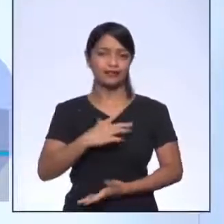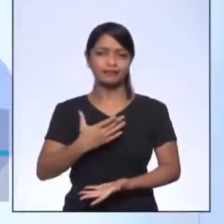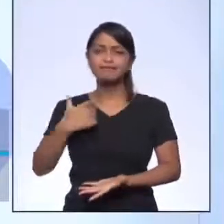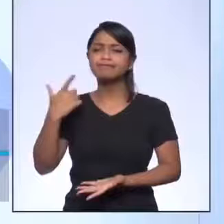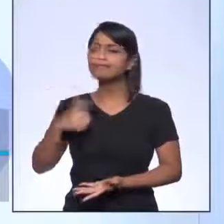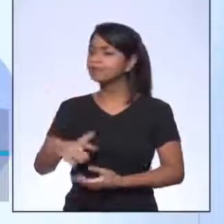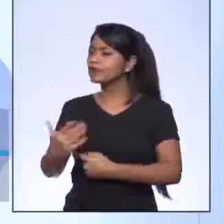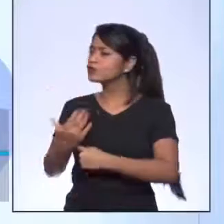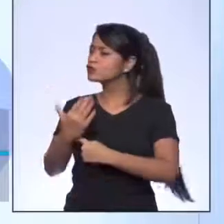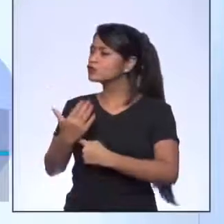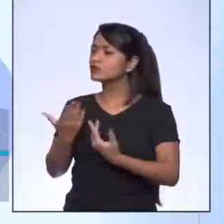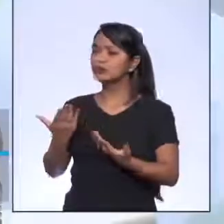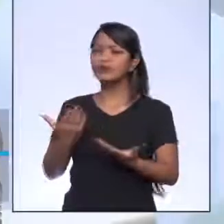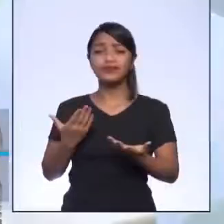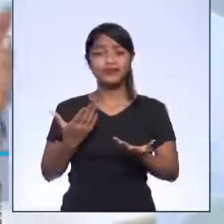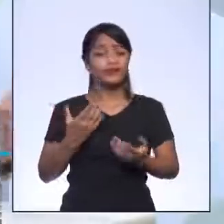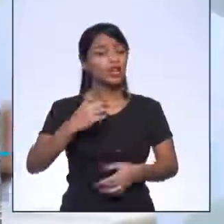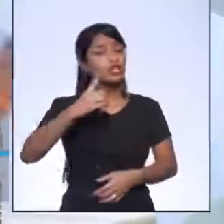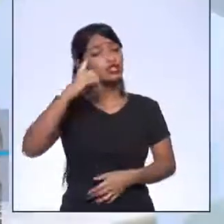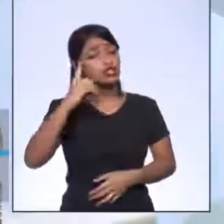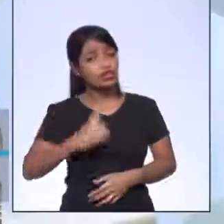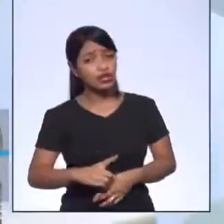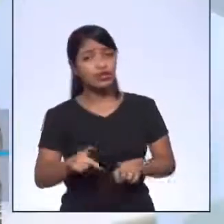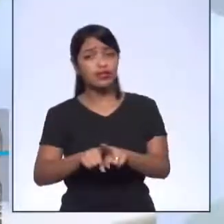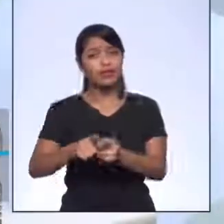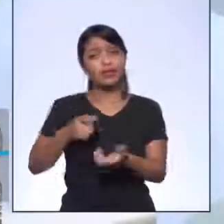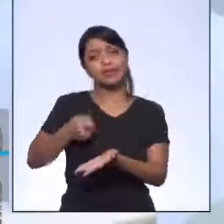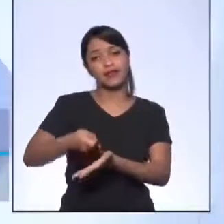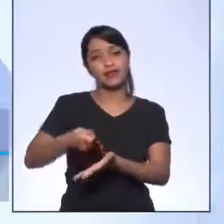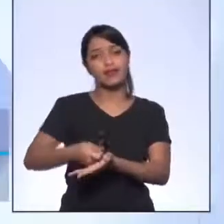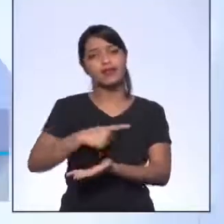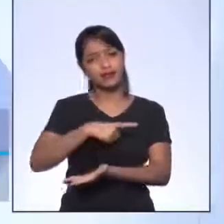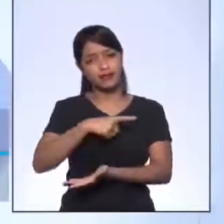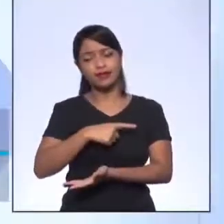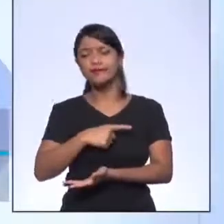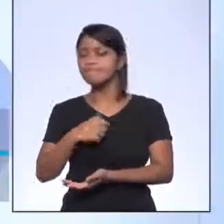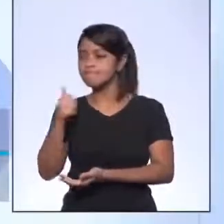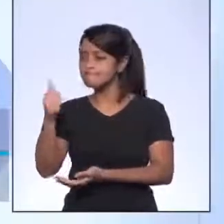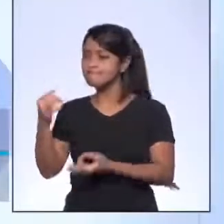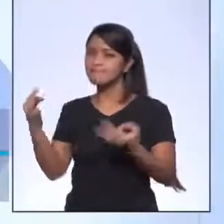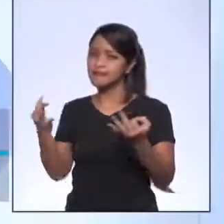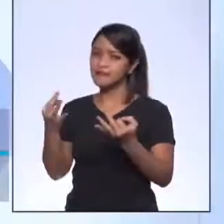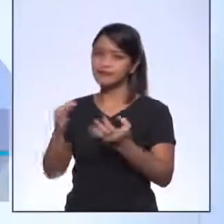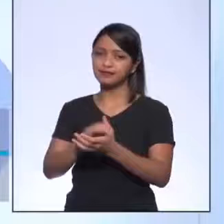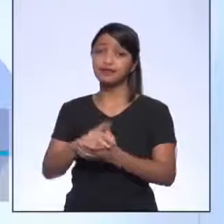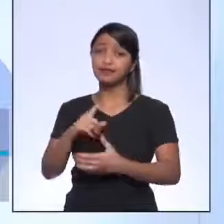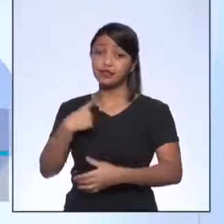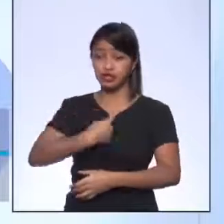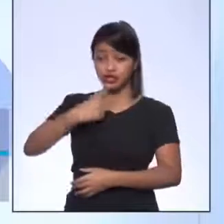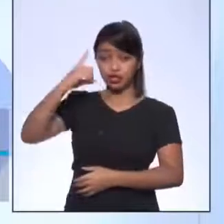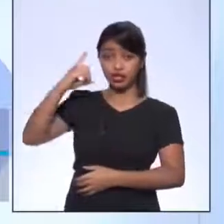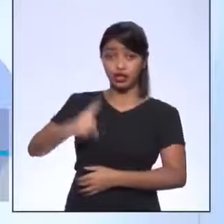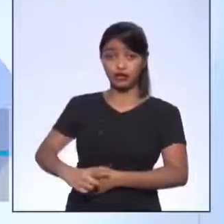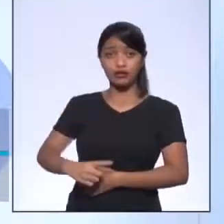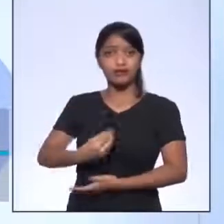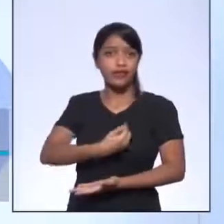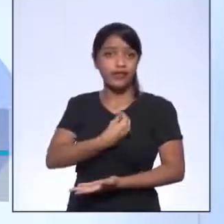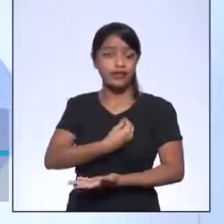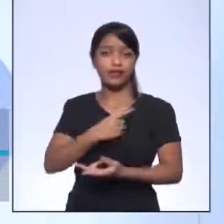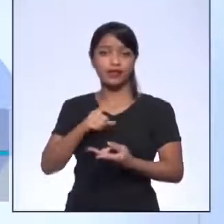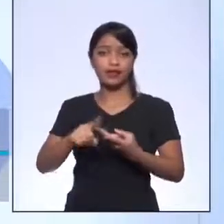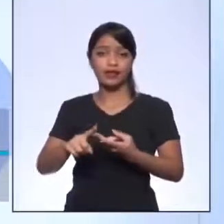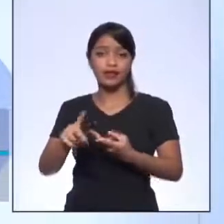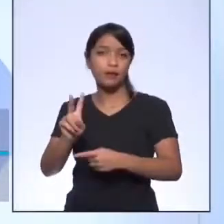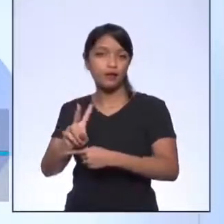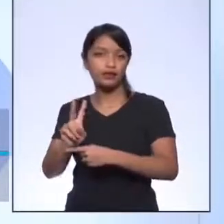Me ajuda aqui a contextualizar. Direitos e deveres. Direitos e deveres. Perfeito, professor. Então, nós temos direito à vida, à proteção, à